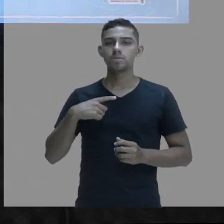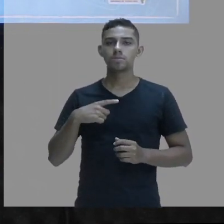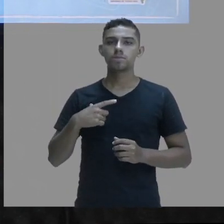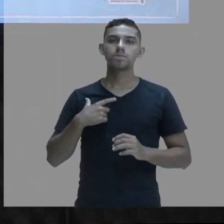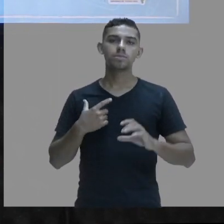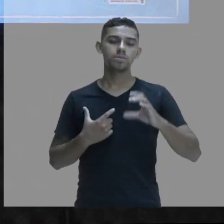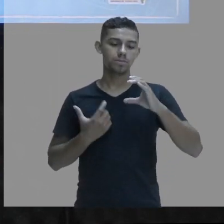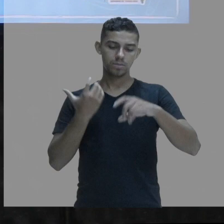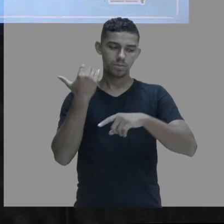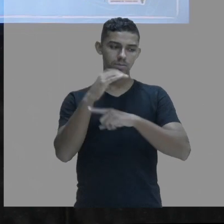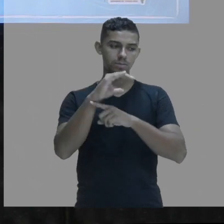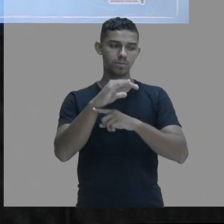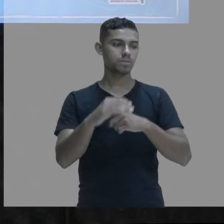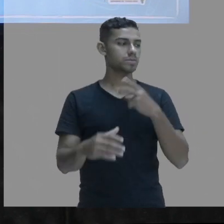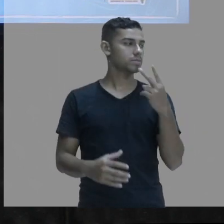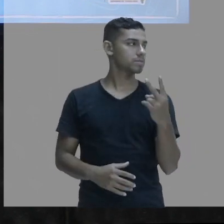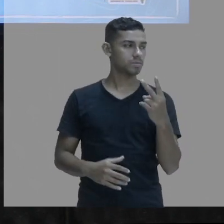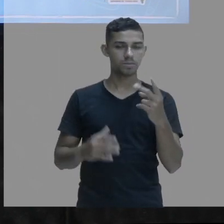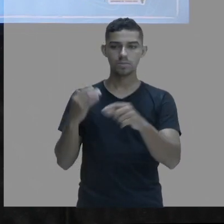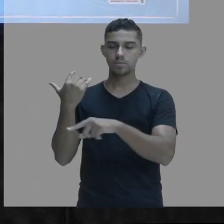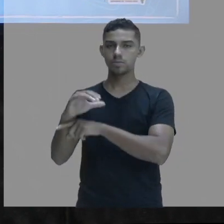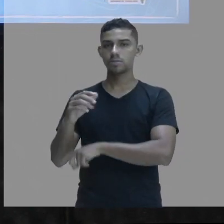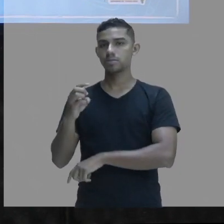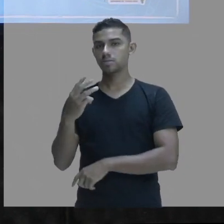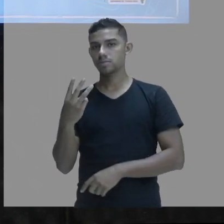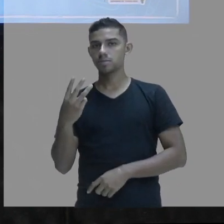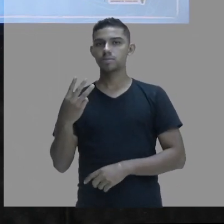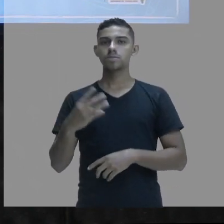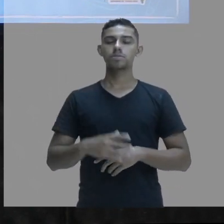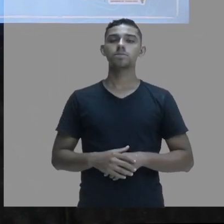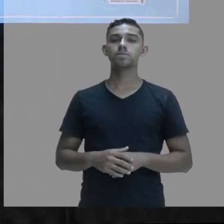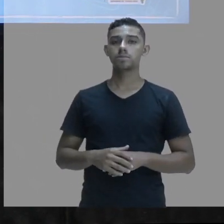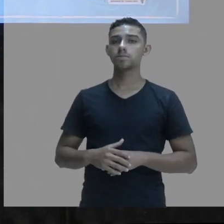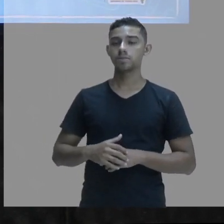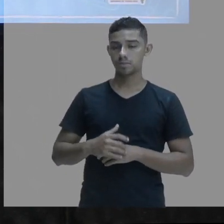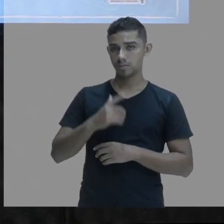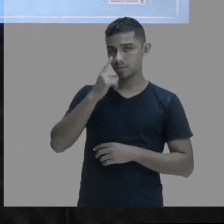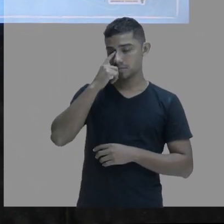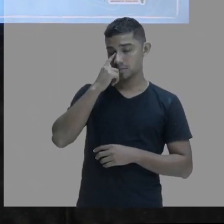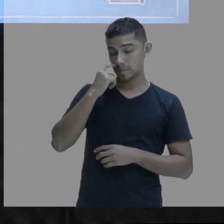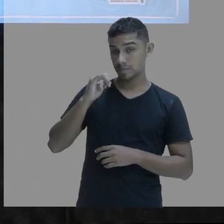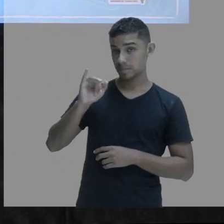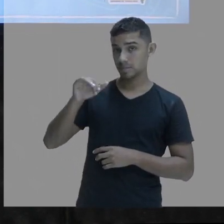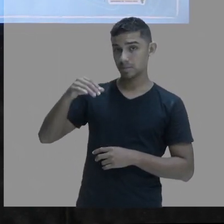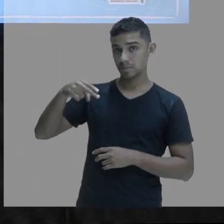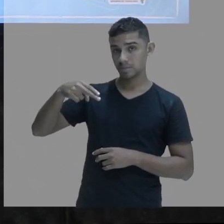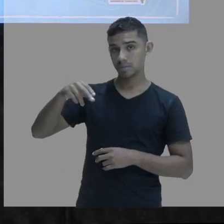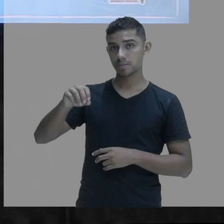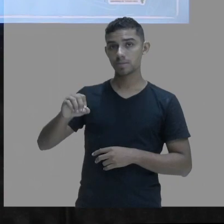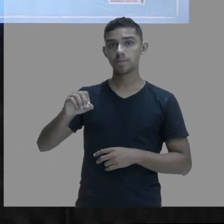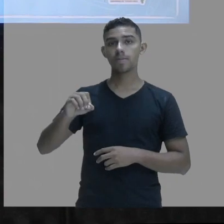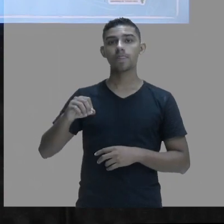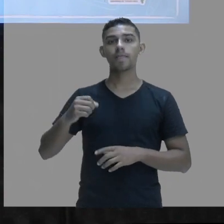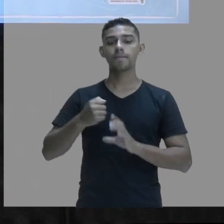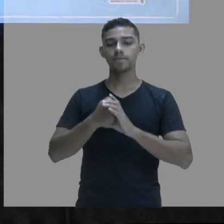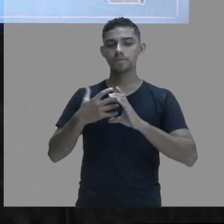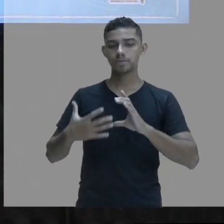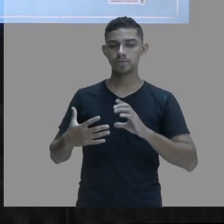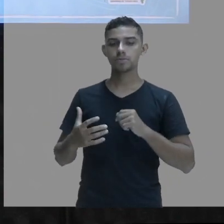os carbonos 2 e 3. E ino é a terminação característica dos alcinos.